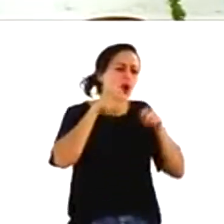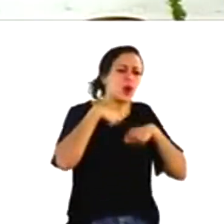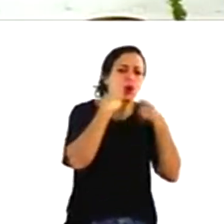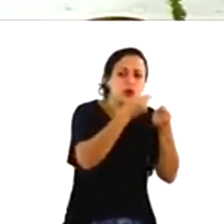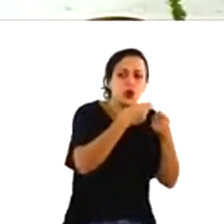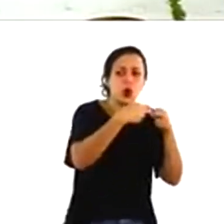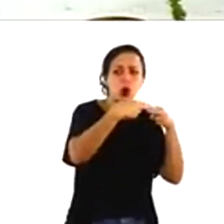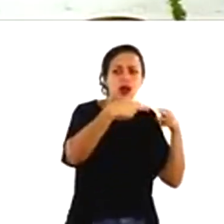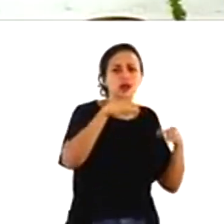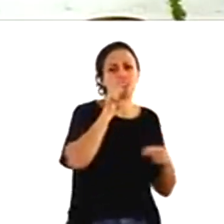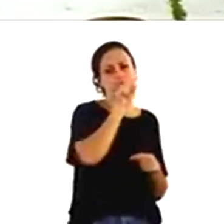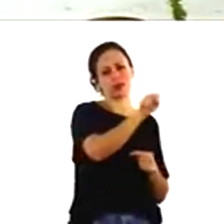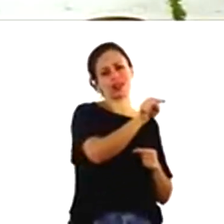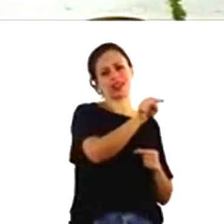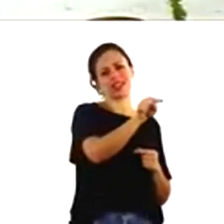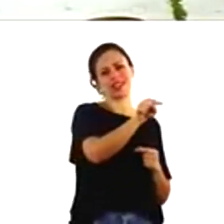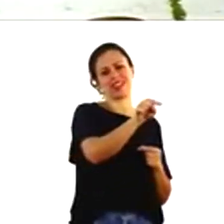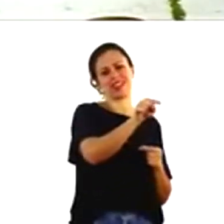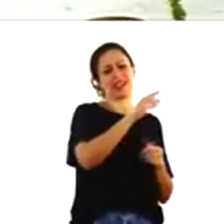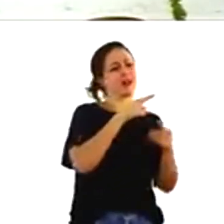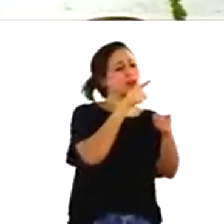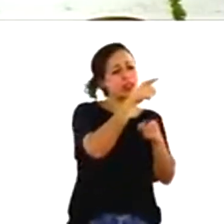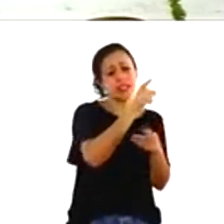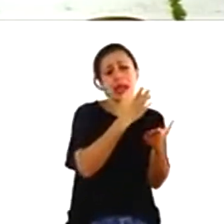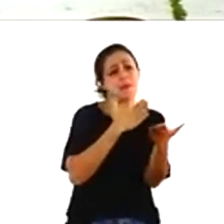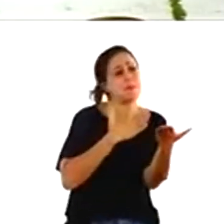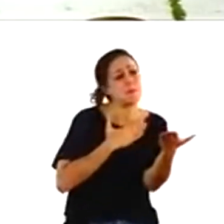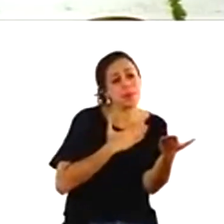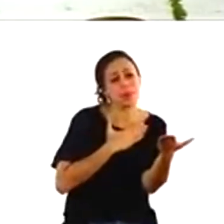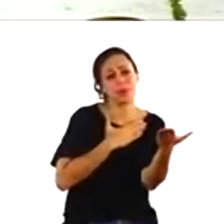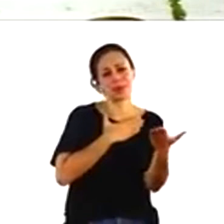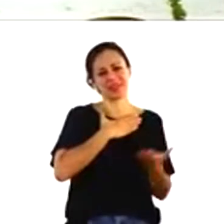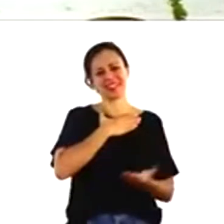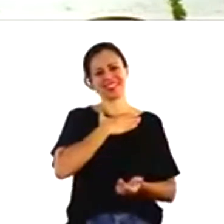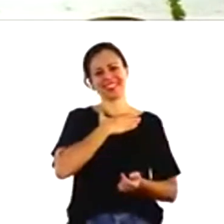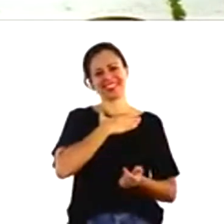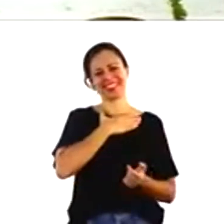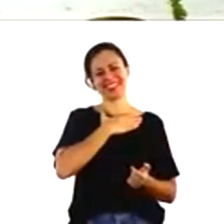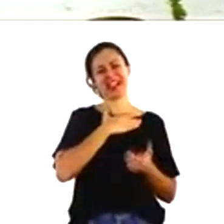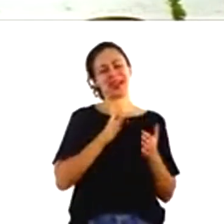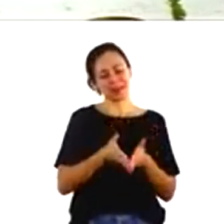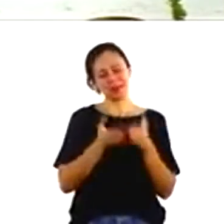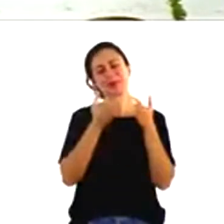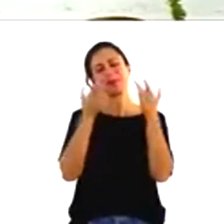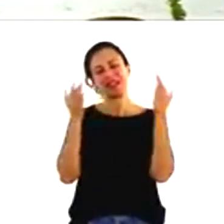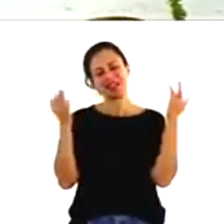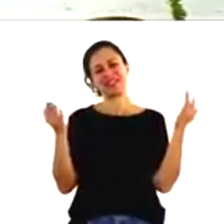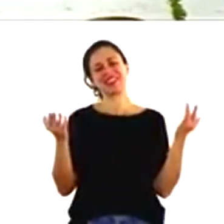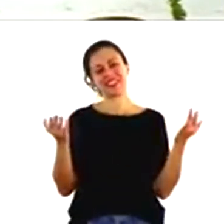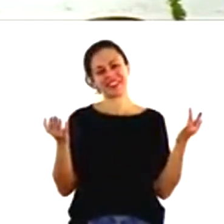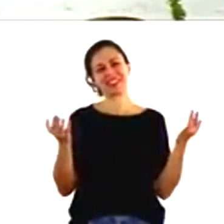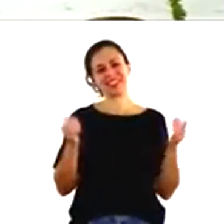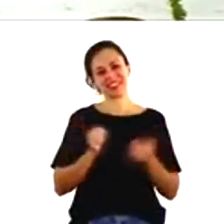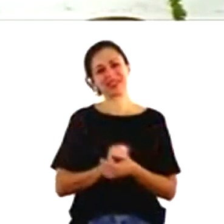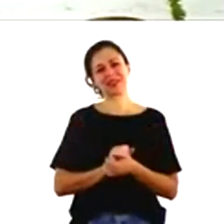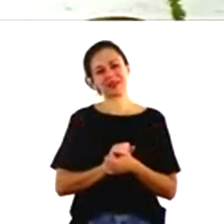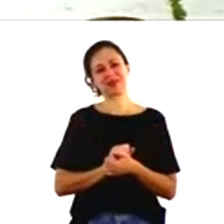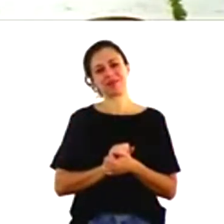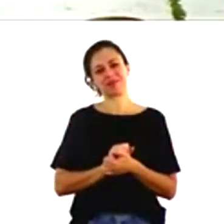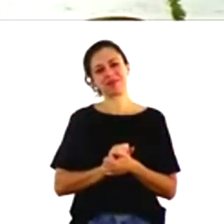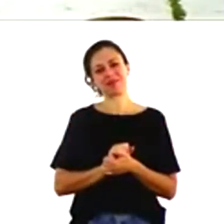Mas aí então, Paulo começa a falar do que eu queria gastar mais tempo com